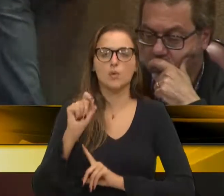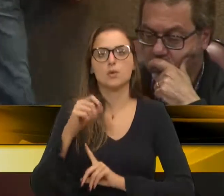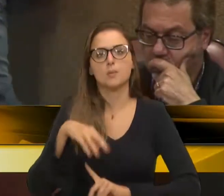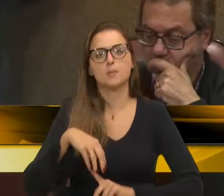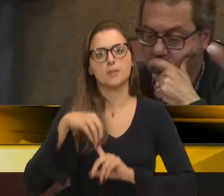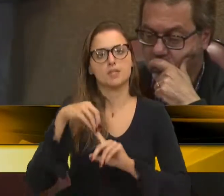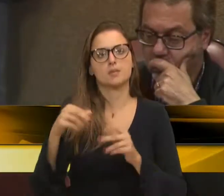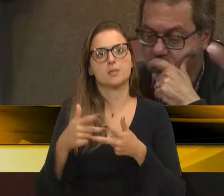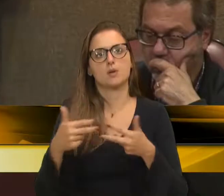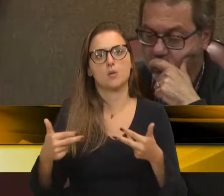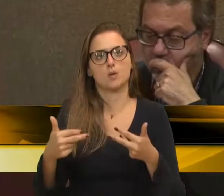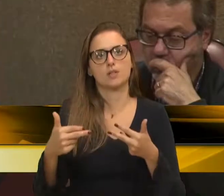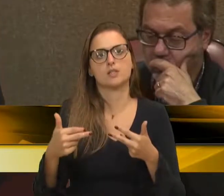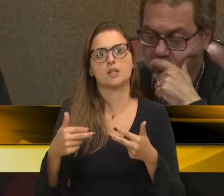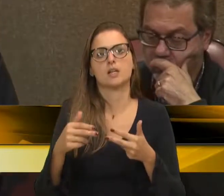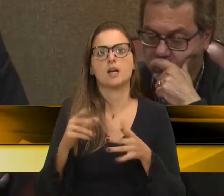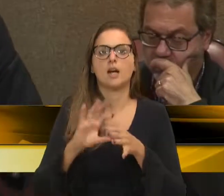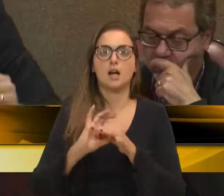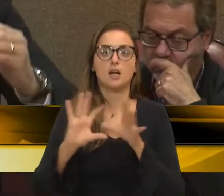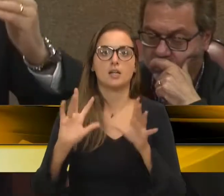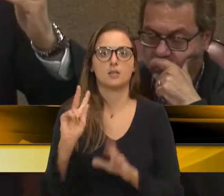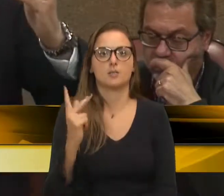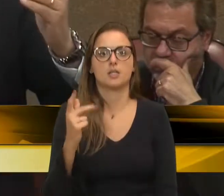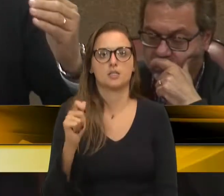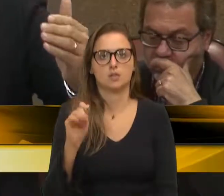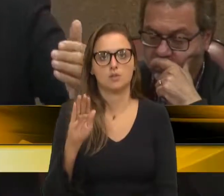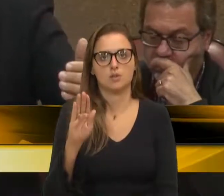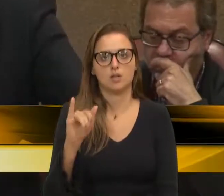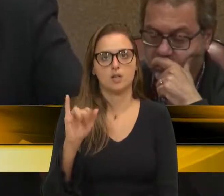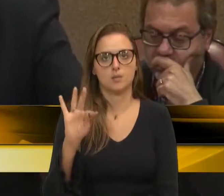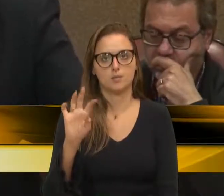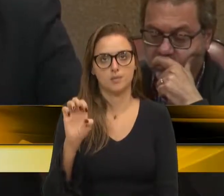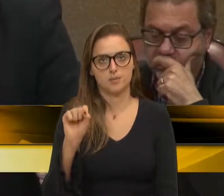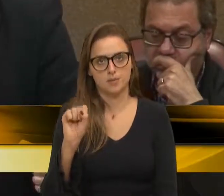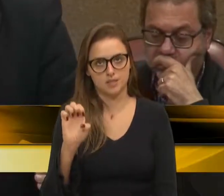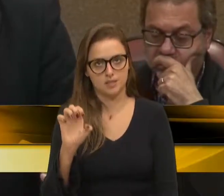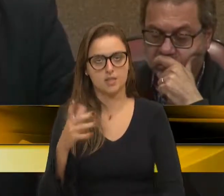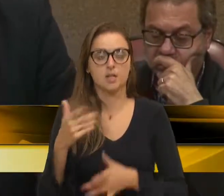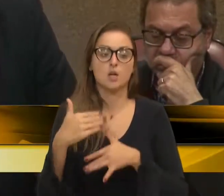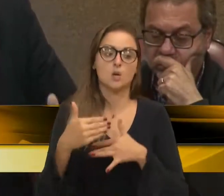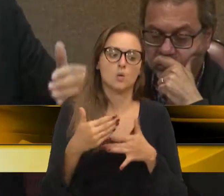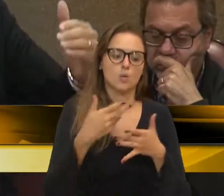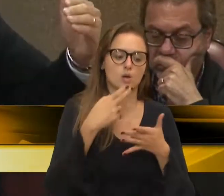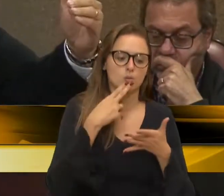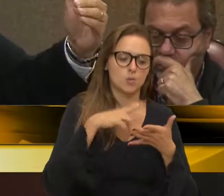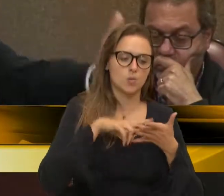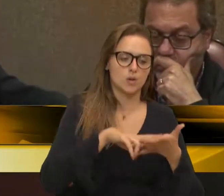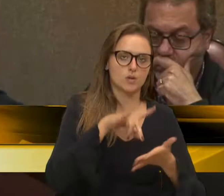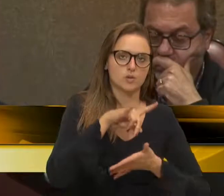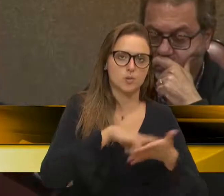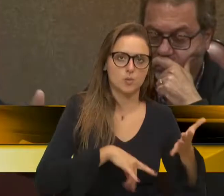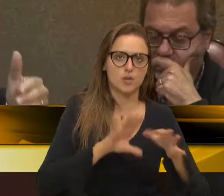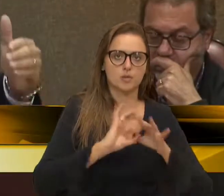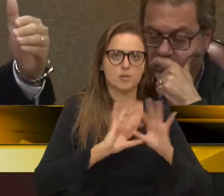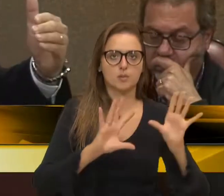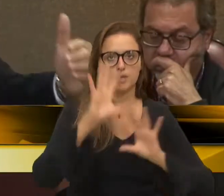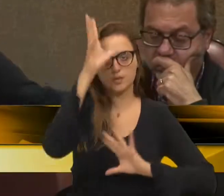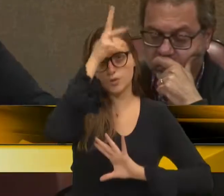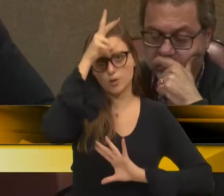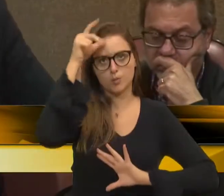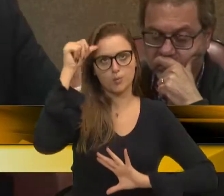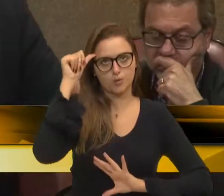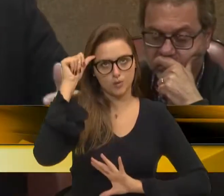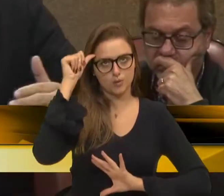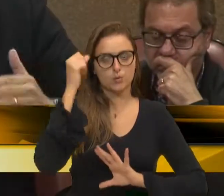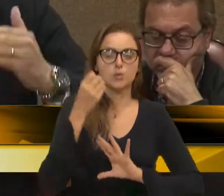tange a carta de habite-se, ou seja, quando se dá uma carta de habite-se a um empreendimento, a prefeitura, o Poder